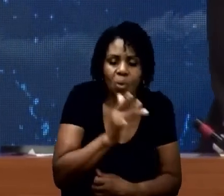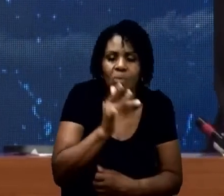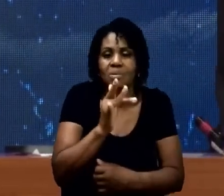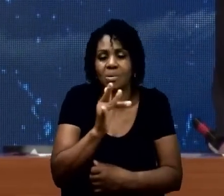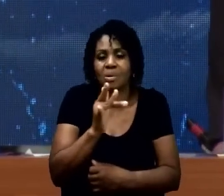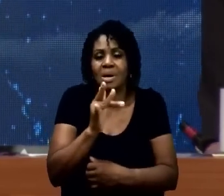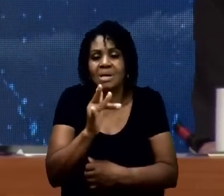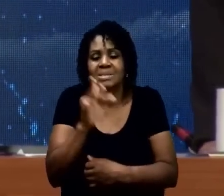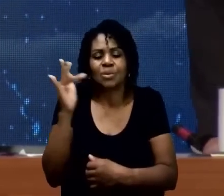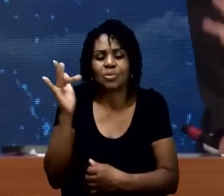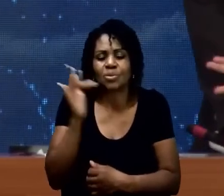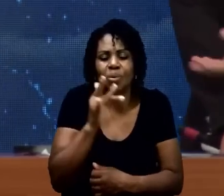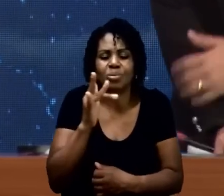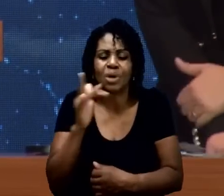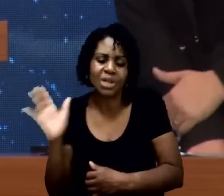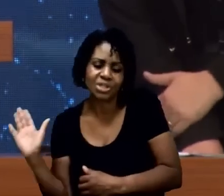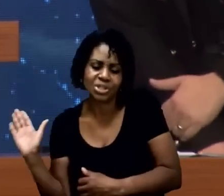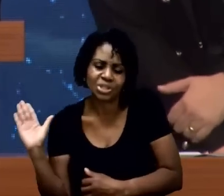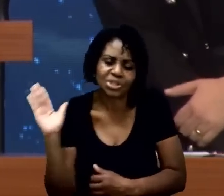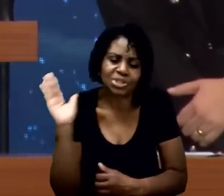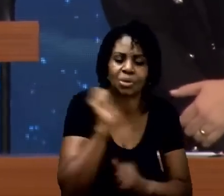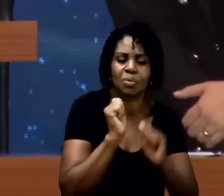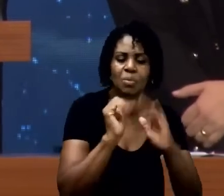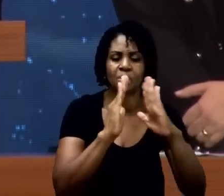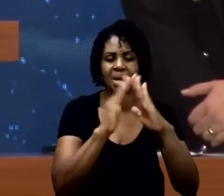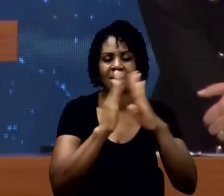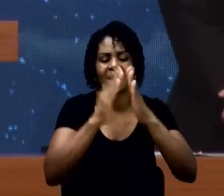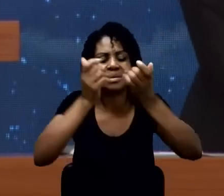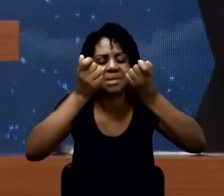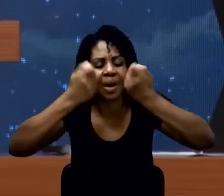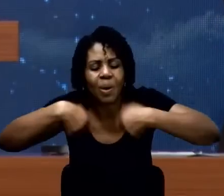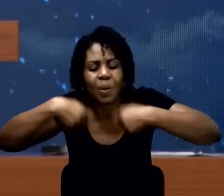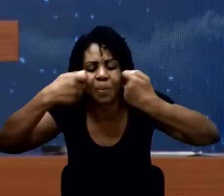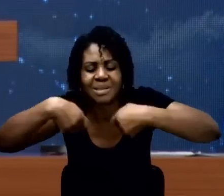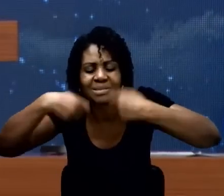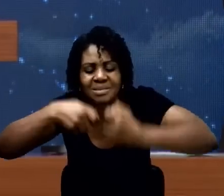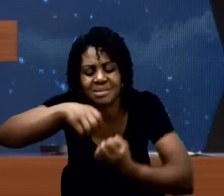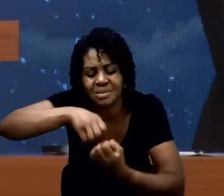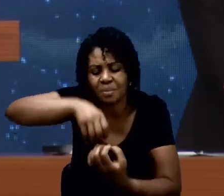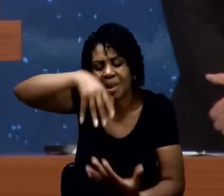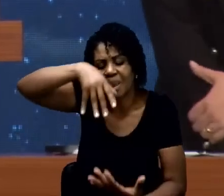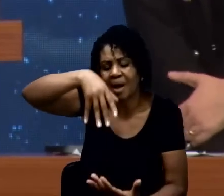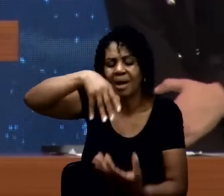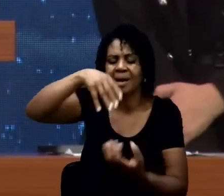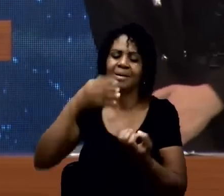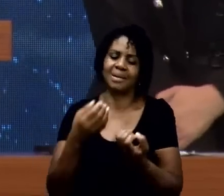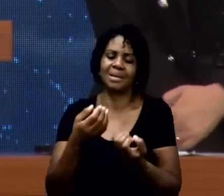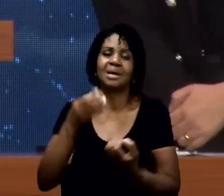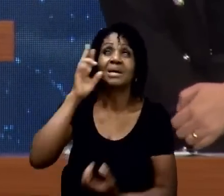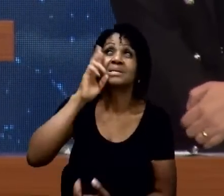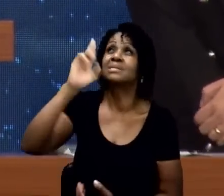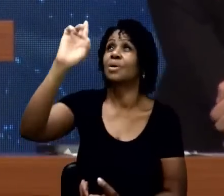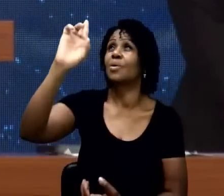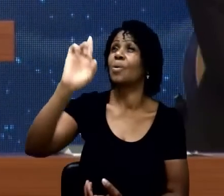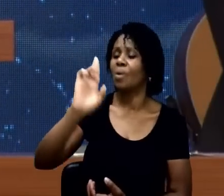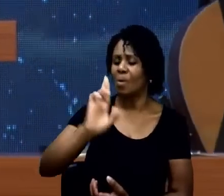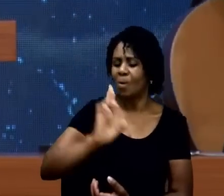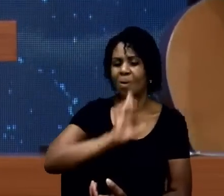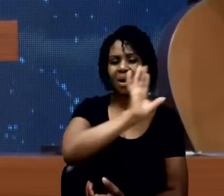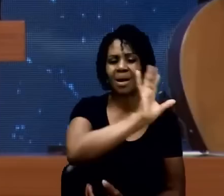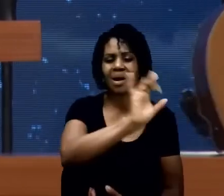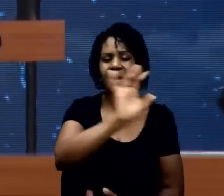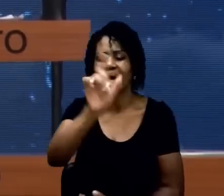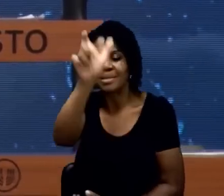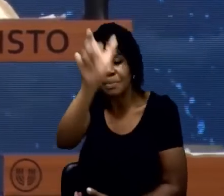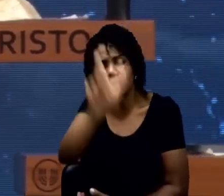manto lá para a minha casa. Ah Senhor eu preciso. Eu preciso de um milagre. Senhor olha. Olha para cada